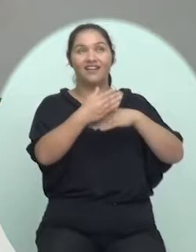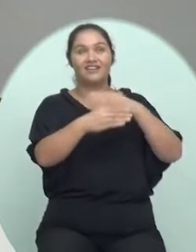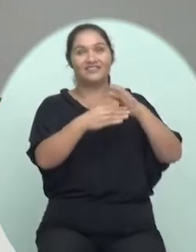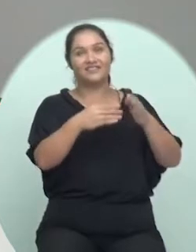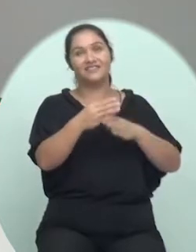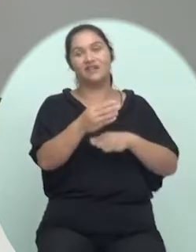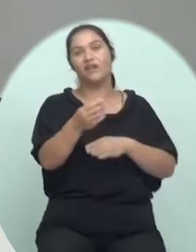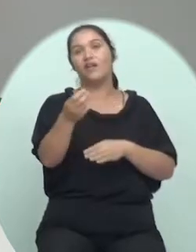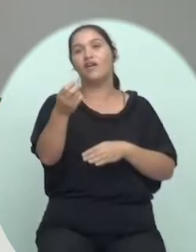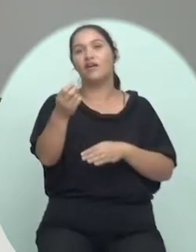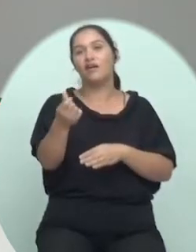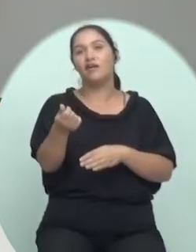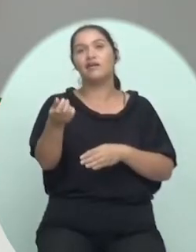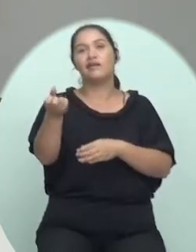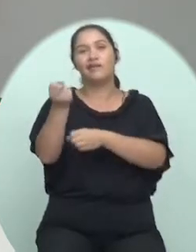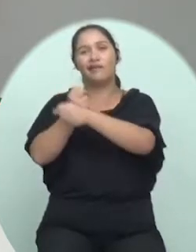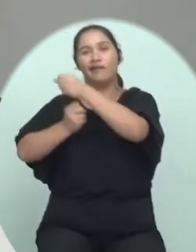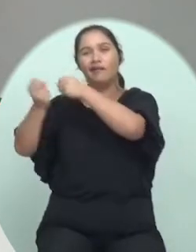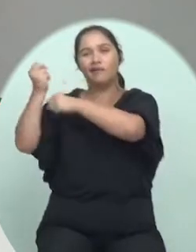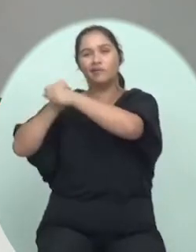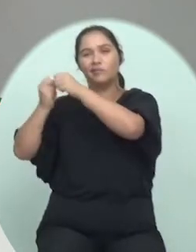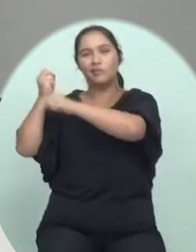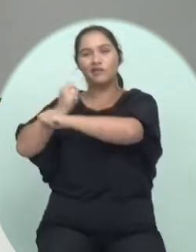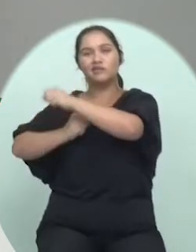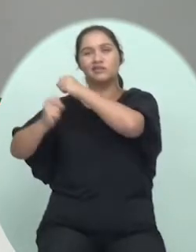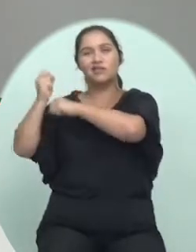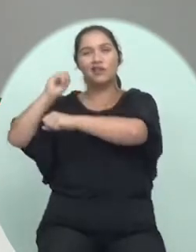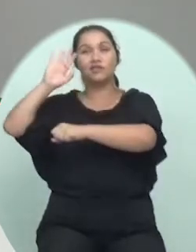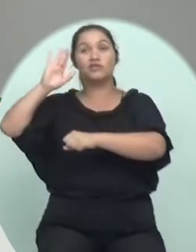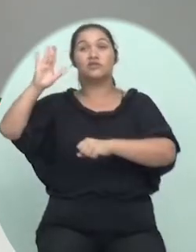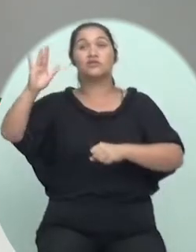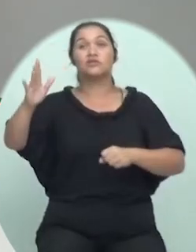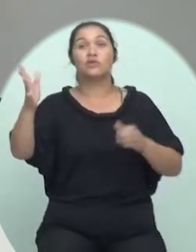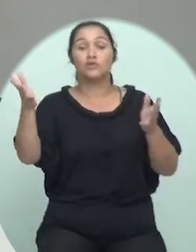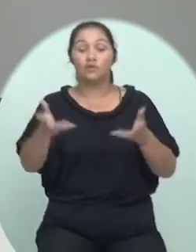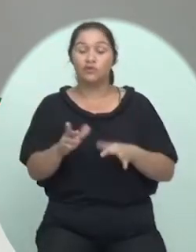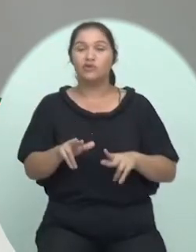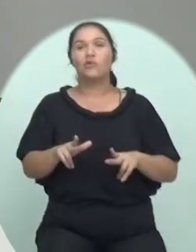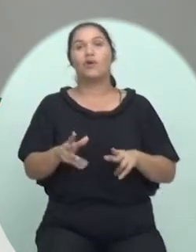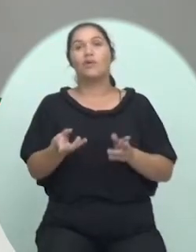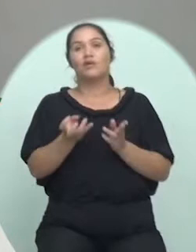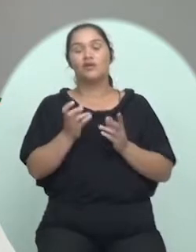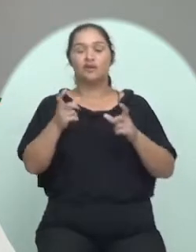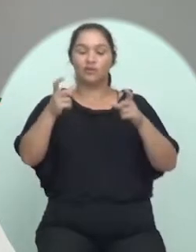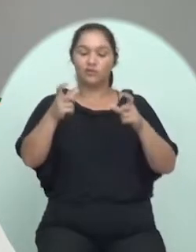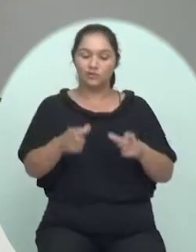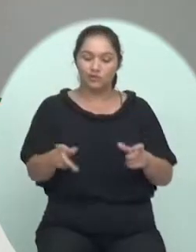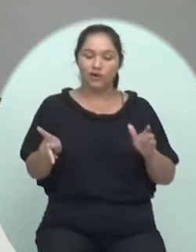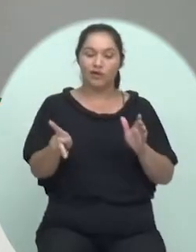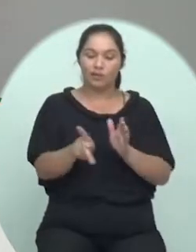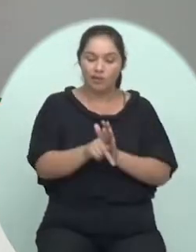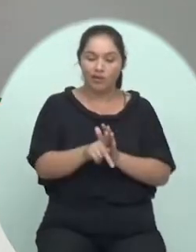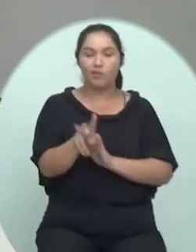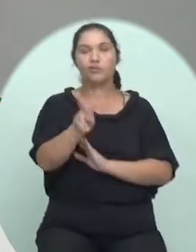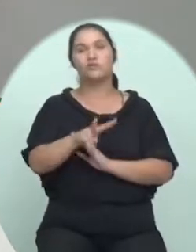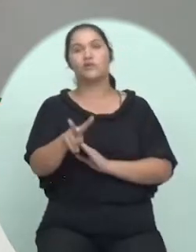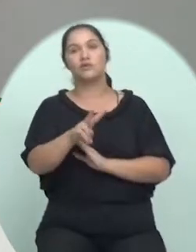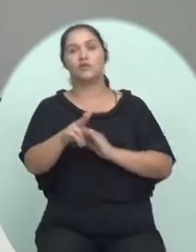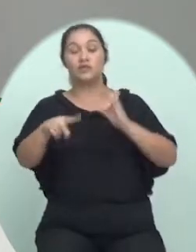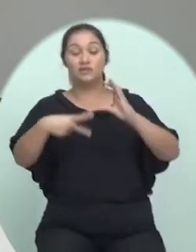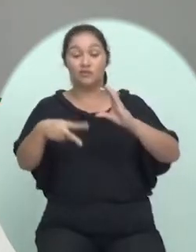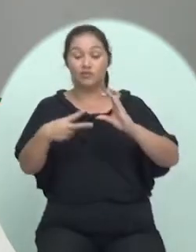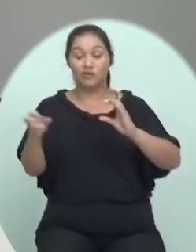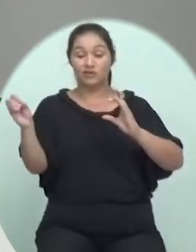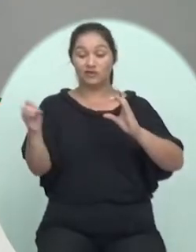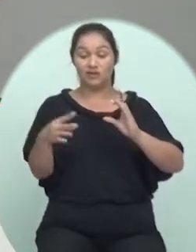casa própria, porque isso aqui a gente sabe que não tem mais condições, sabe que aqui a gente até mal